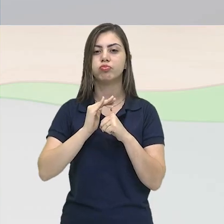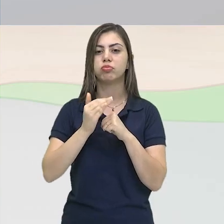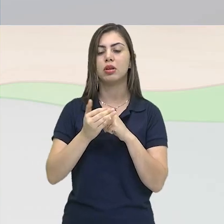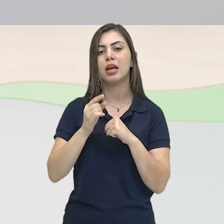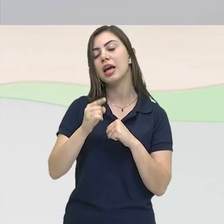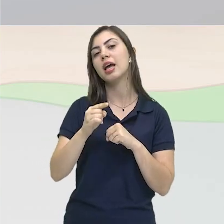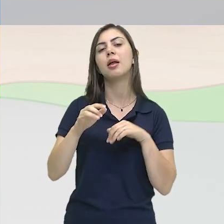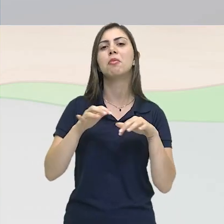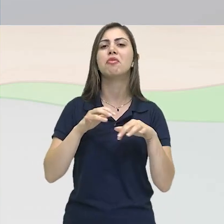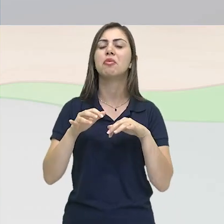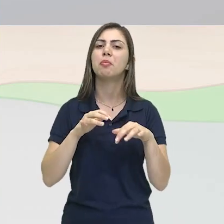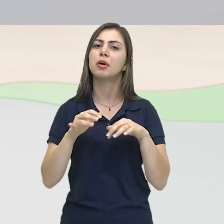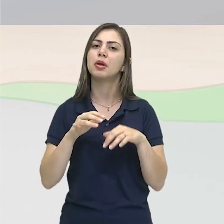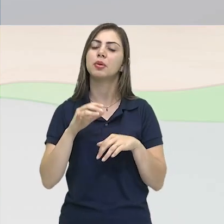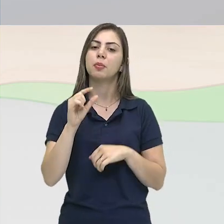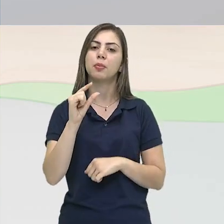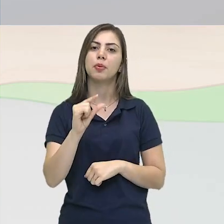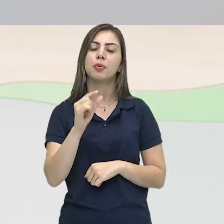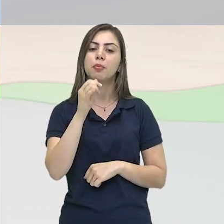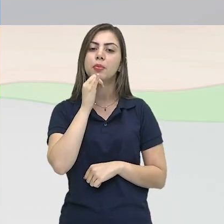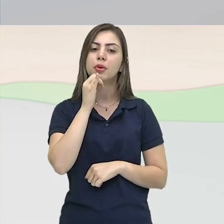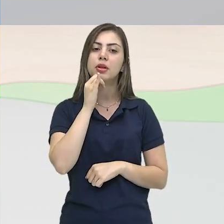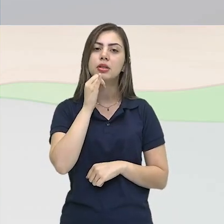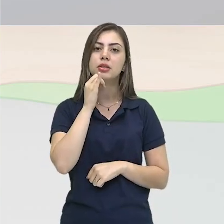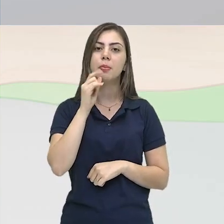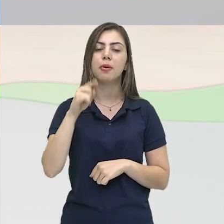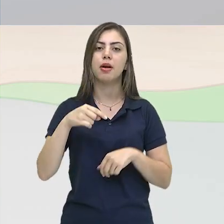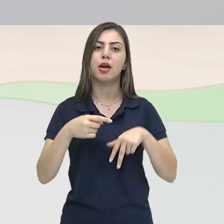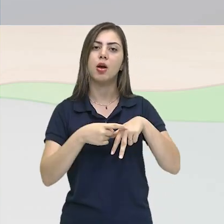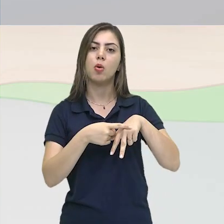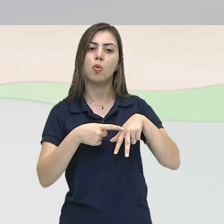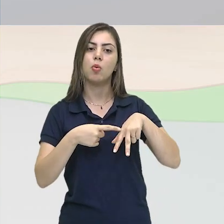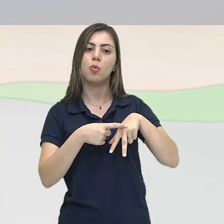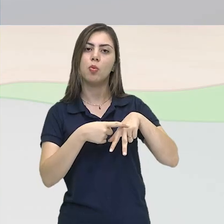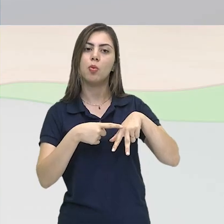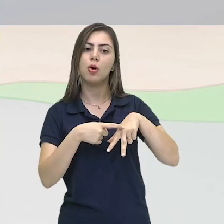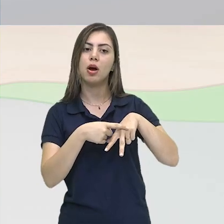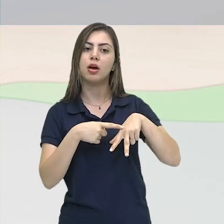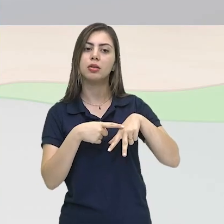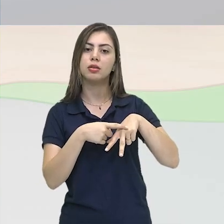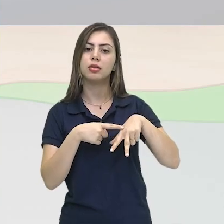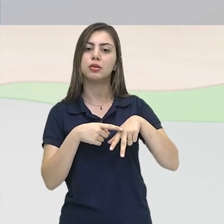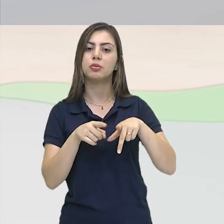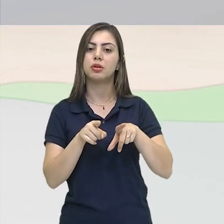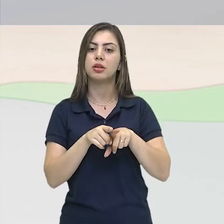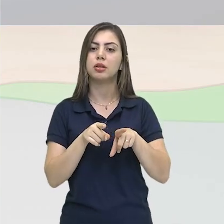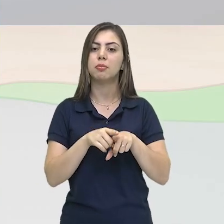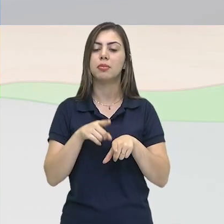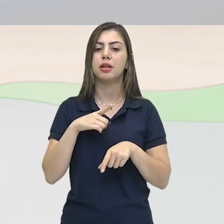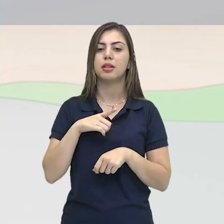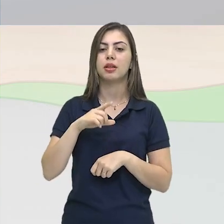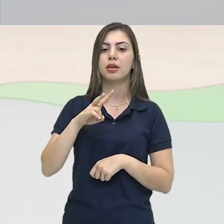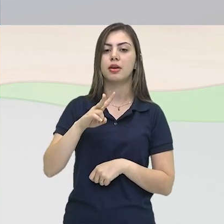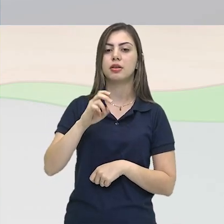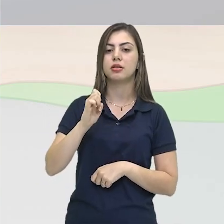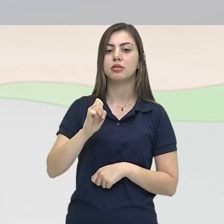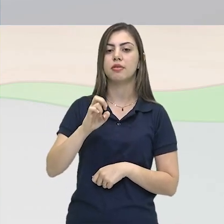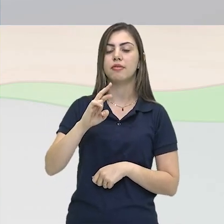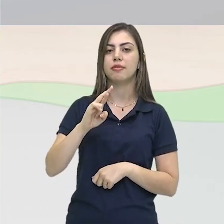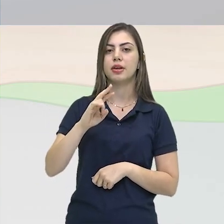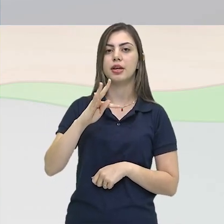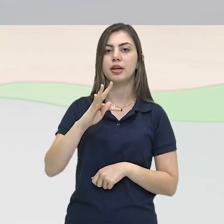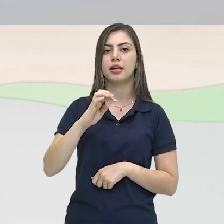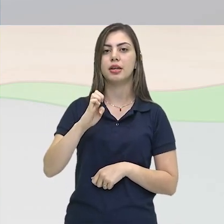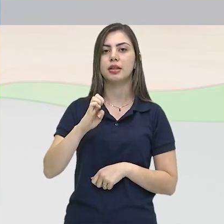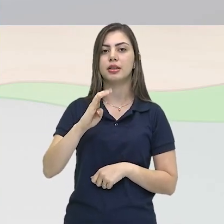semi-imóvel. Por exemplo, os ossos do quadril e das nossas vértebras, né? Então, nós temos